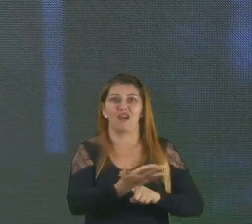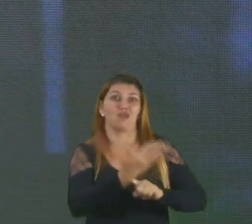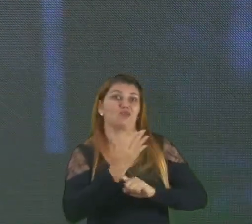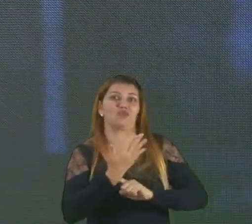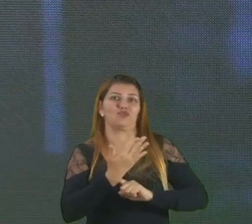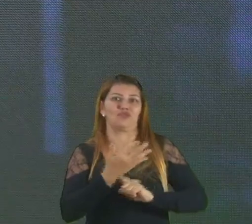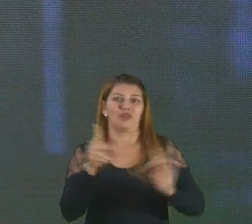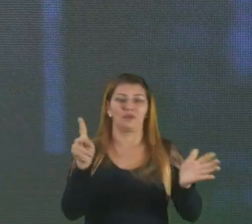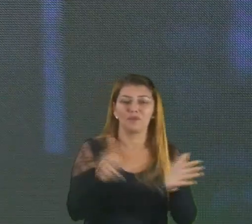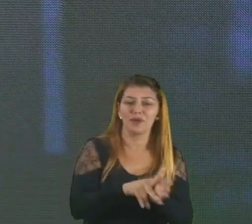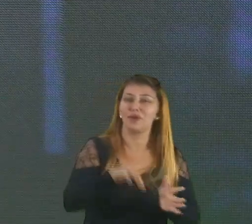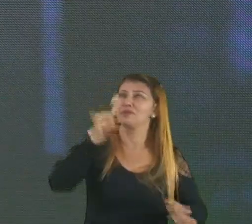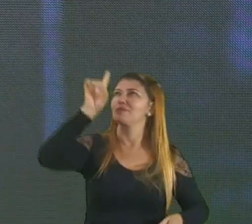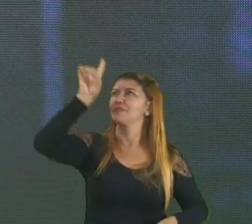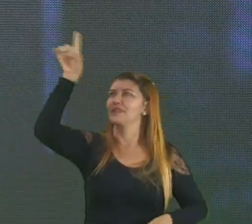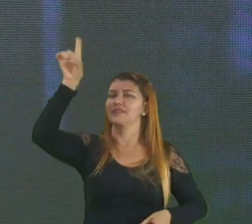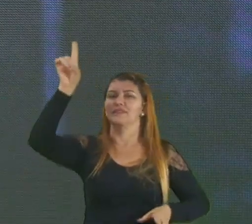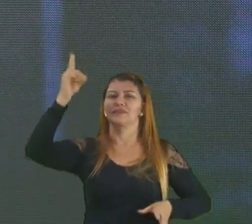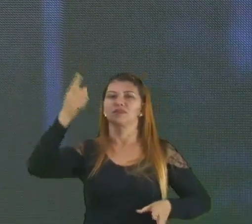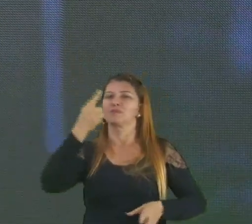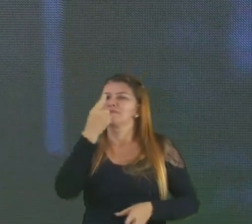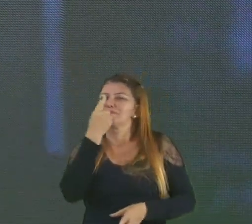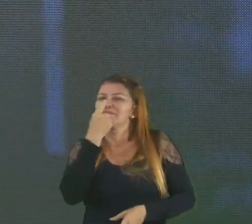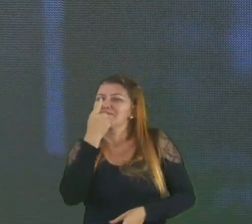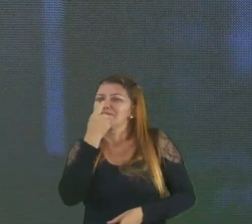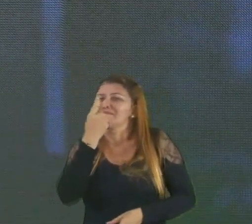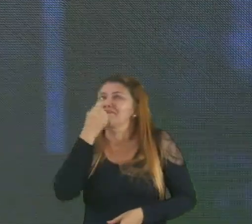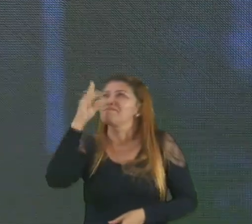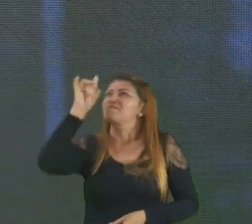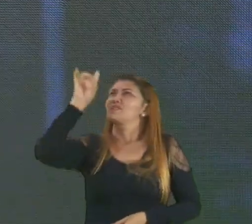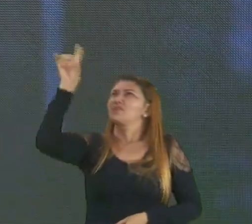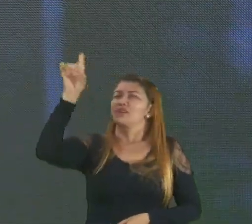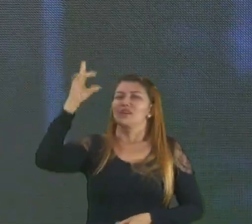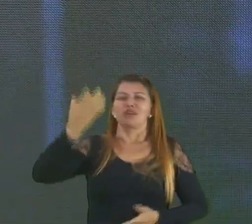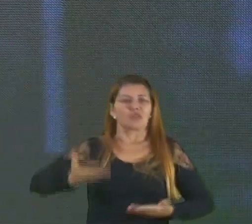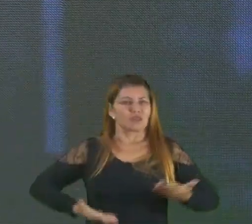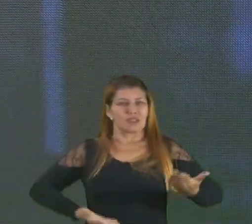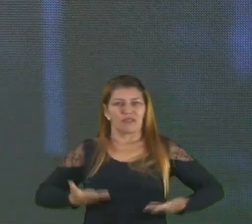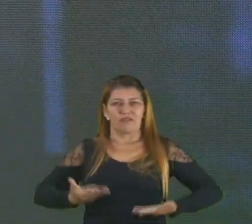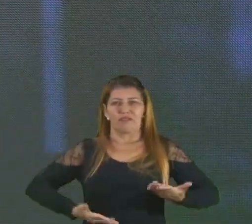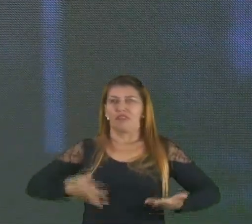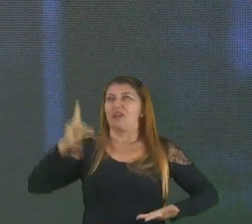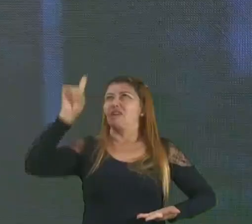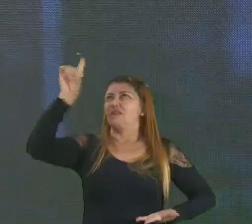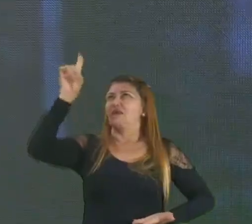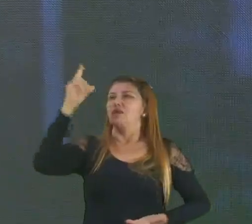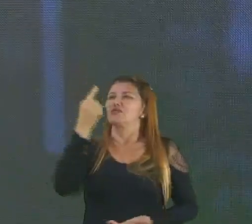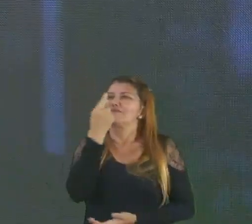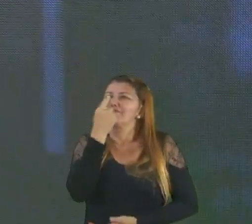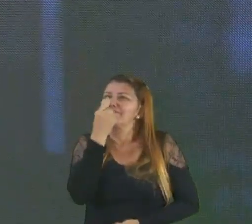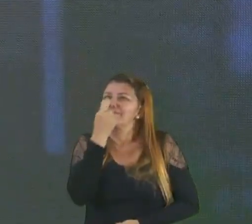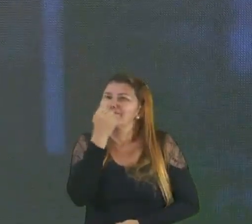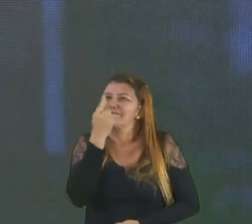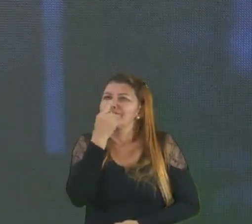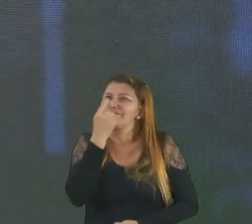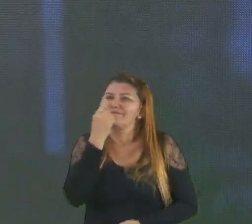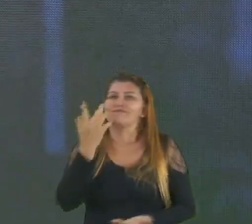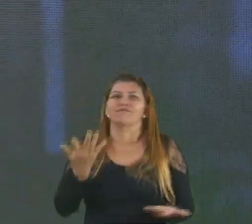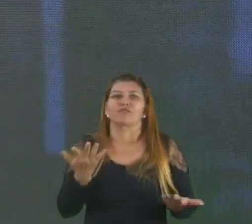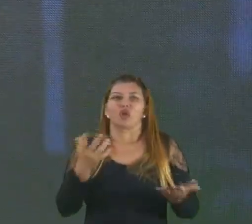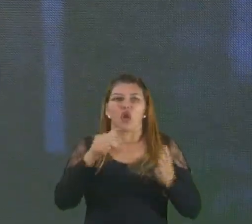Senhor, viva para Ele, tenha intimidade com Ele. Irmãos, não tem como ter uma vida cristã de